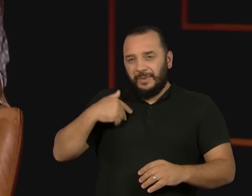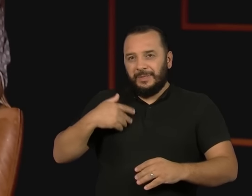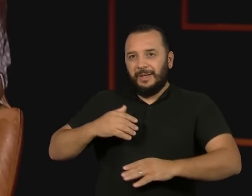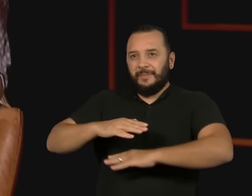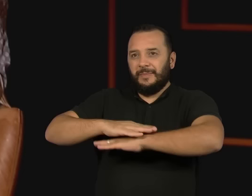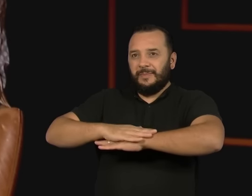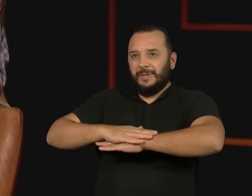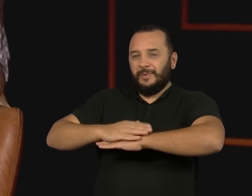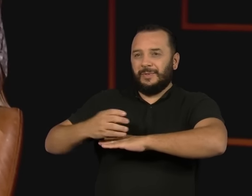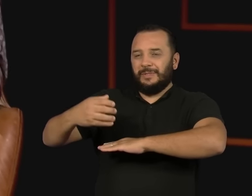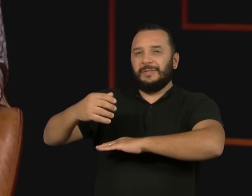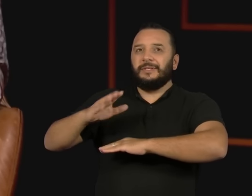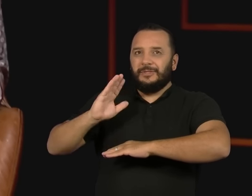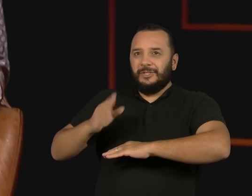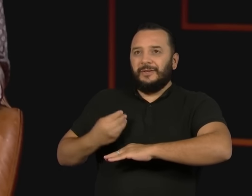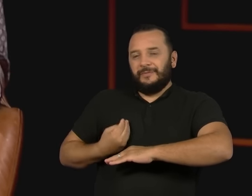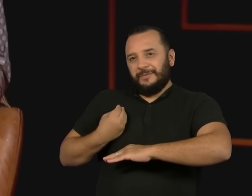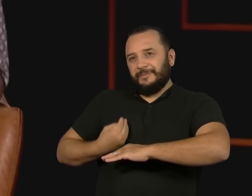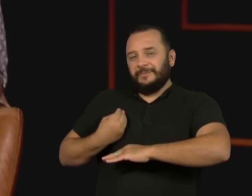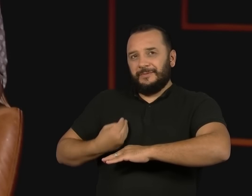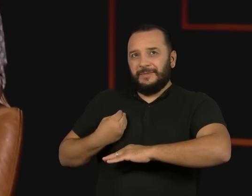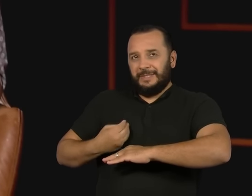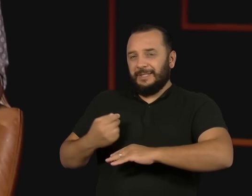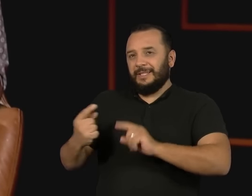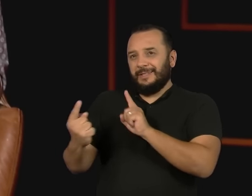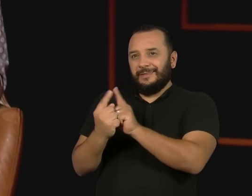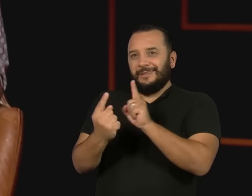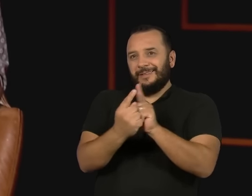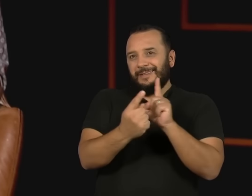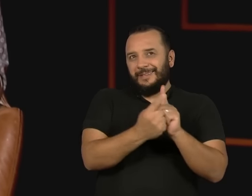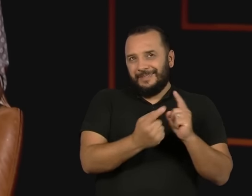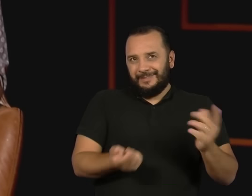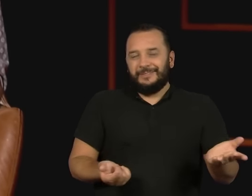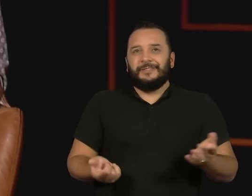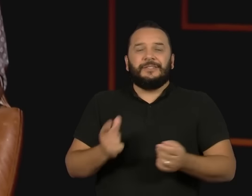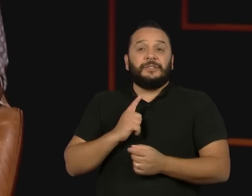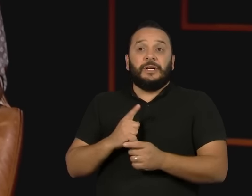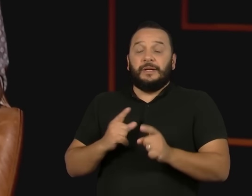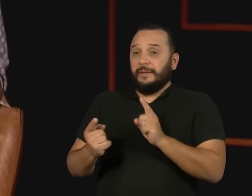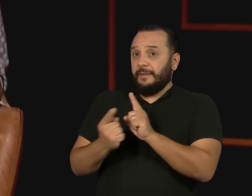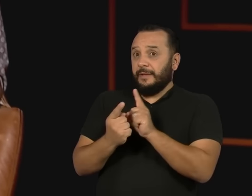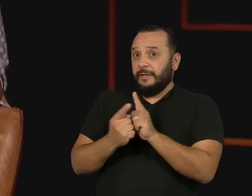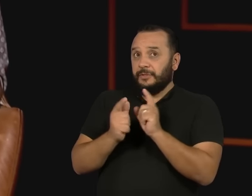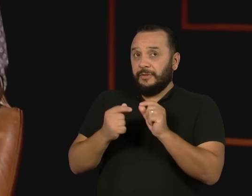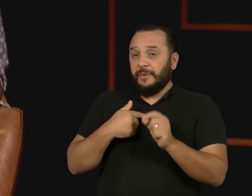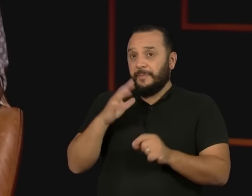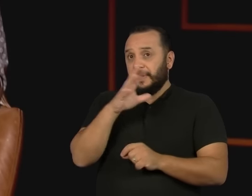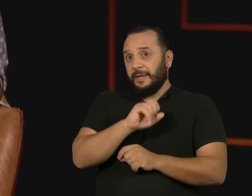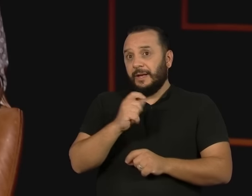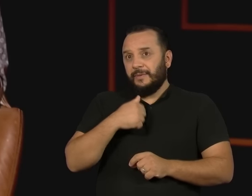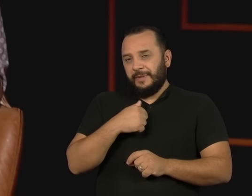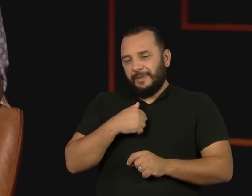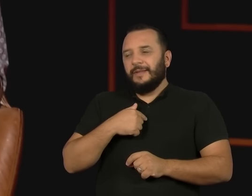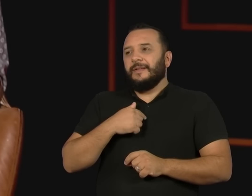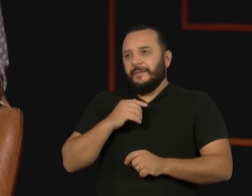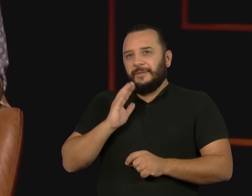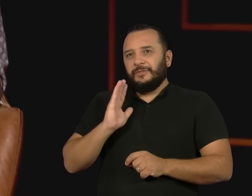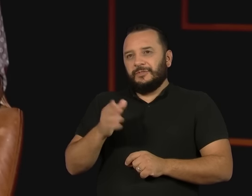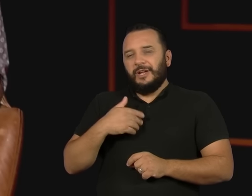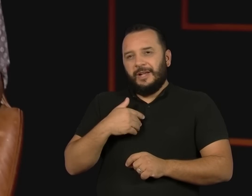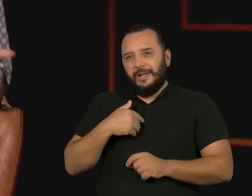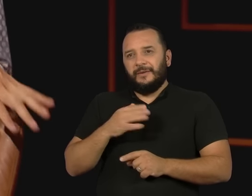esse balconista vivia com os mais diferentes clientes, né? Então tem a cliente que vai vir para pegar um filme pornô, mas ela não sabe